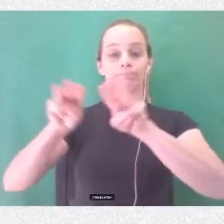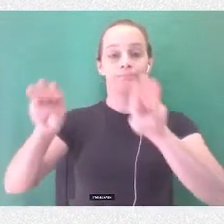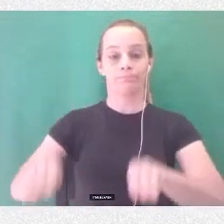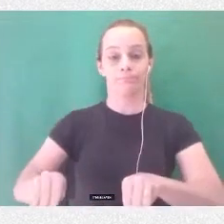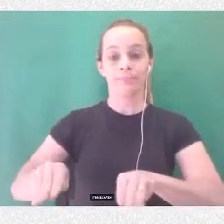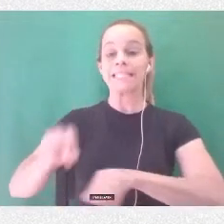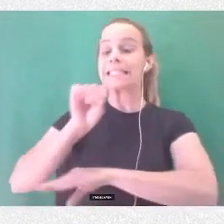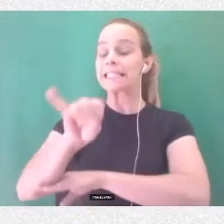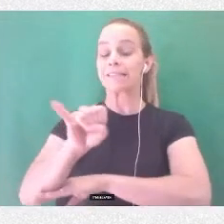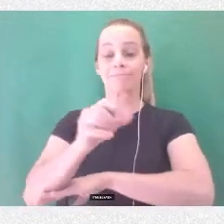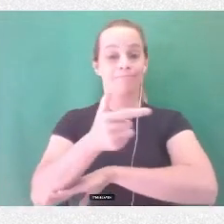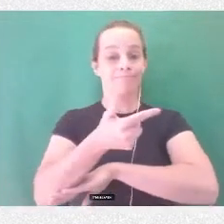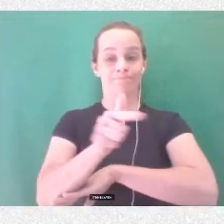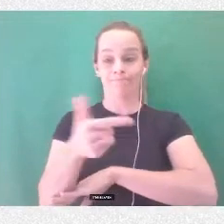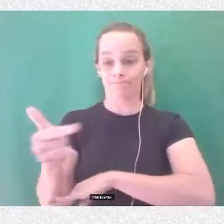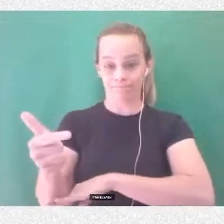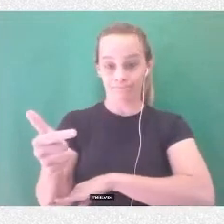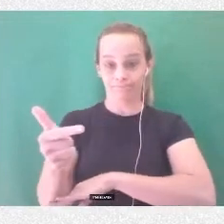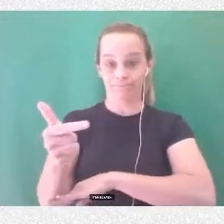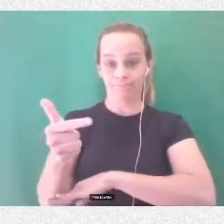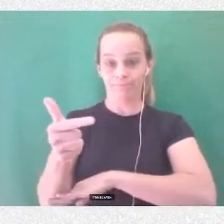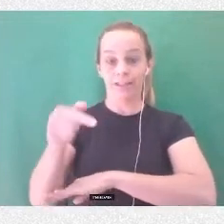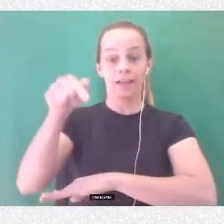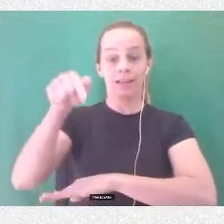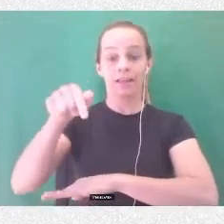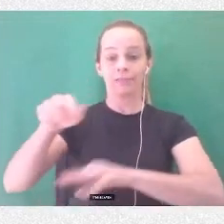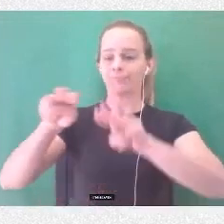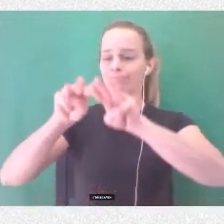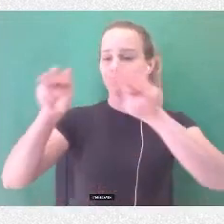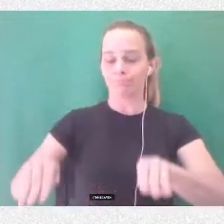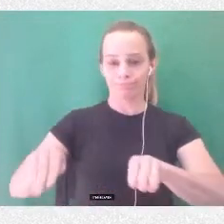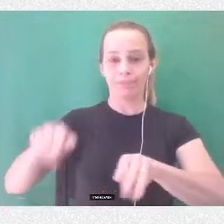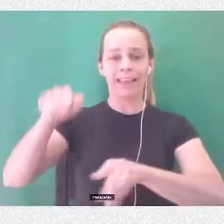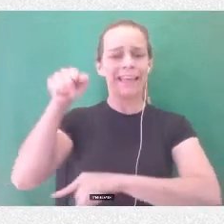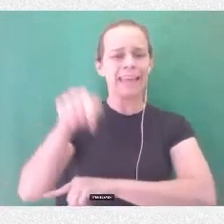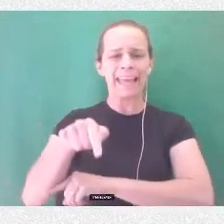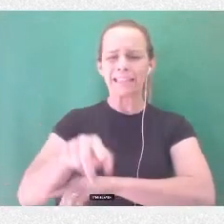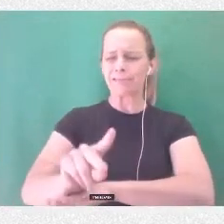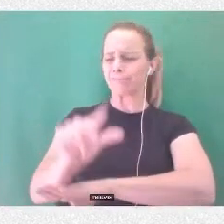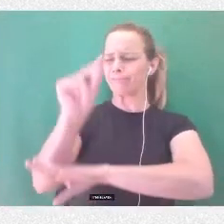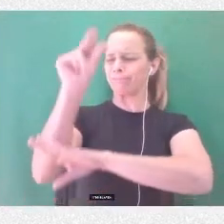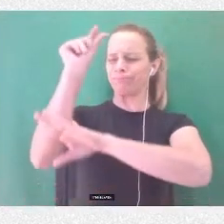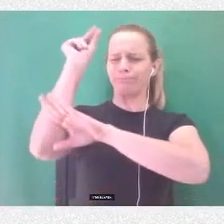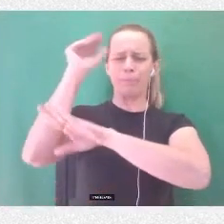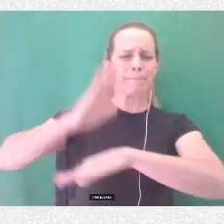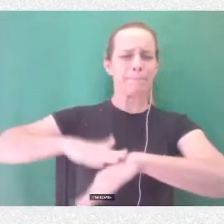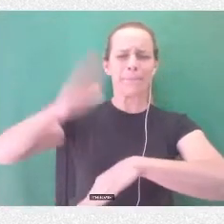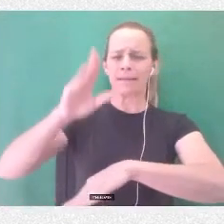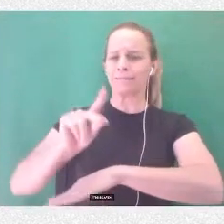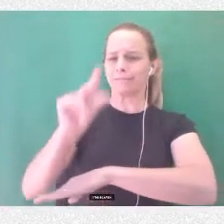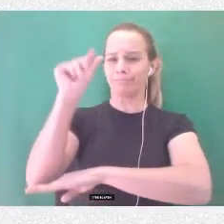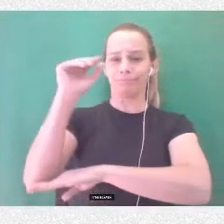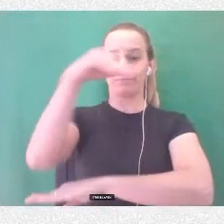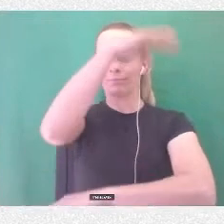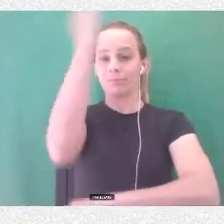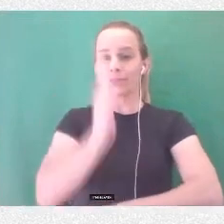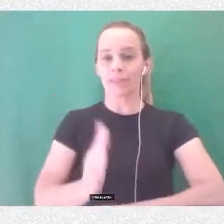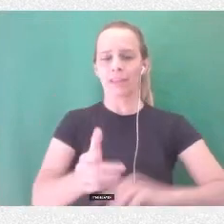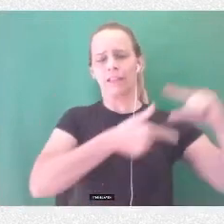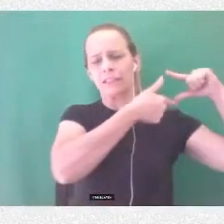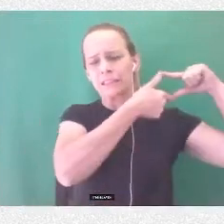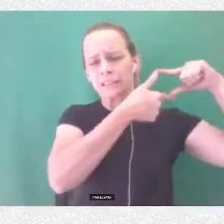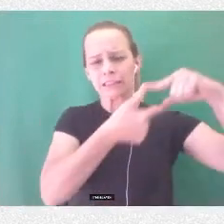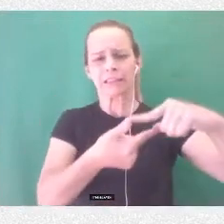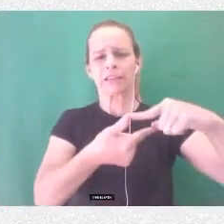não fosse a presença da Universidade Federal do Paraná, a universidade mais antiga do Brasil, com toda a sua tradição de